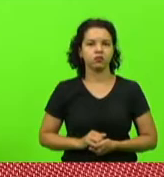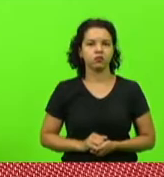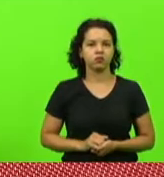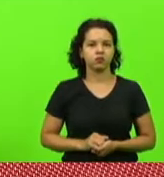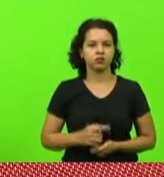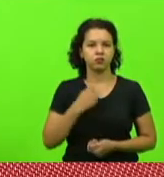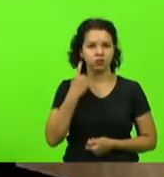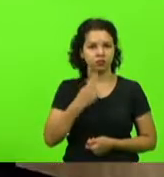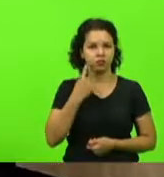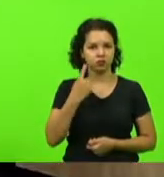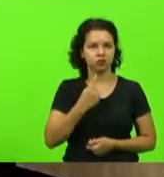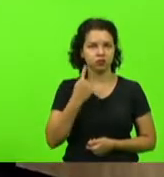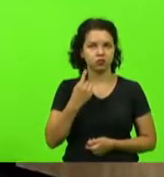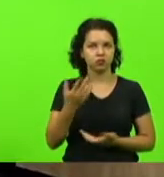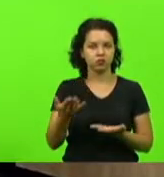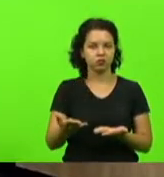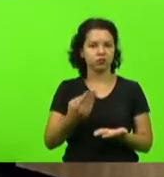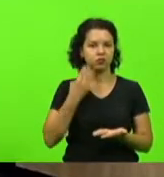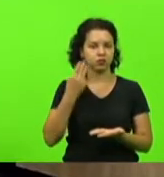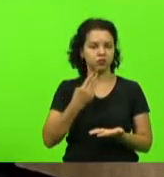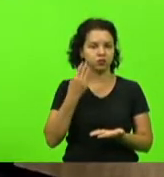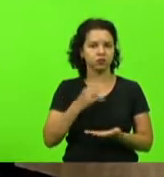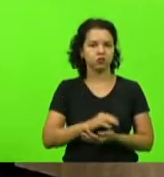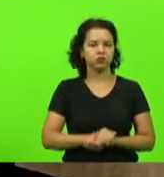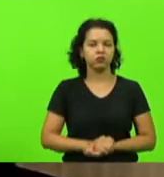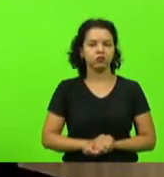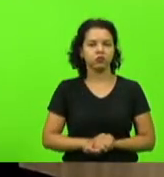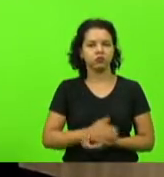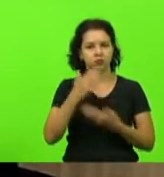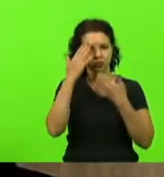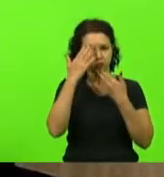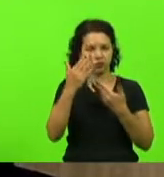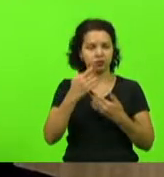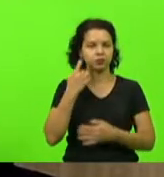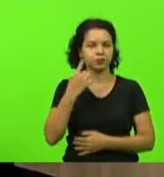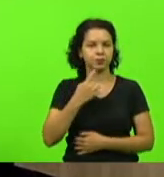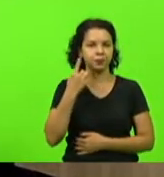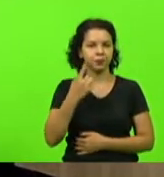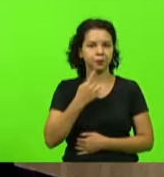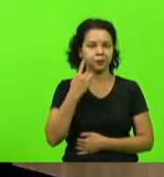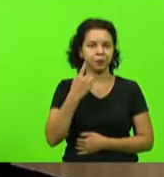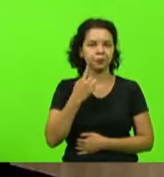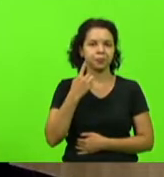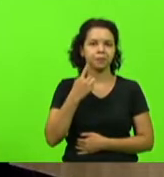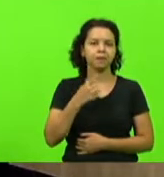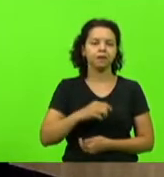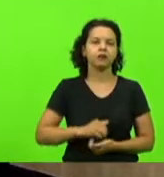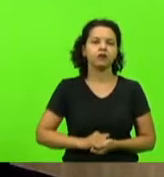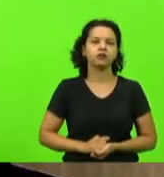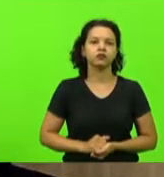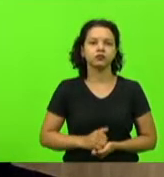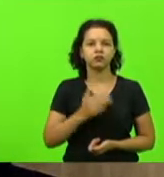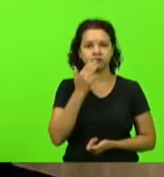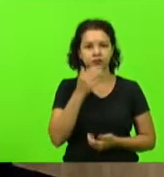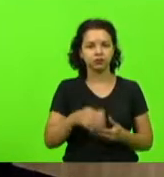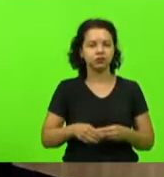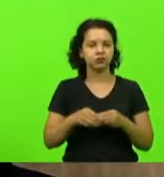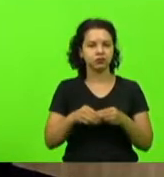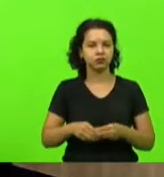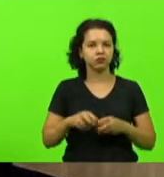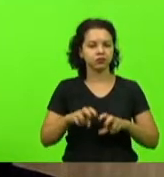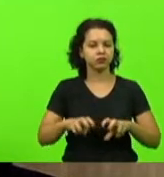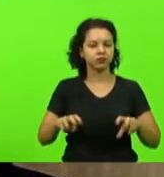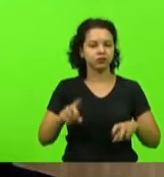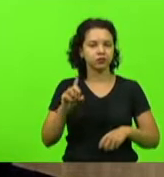deputado Márcio Machado. Obrigado, presidente. Deputado Márcio Sopelsa, cumprimento a mesa diretora, os nobres colegas. Essa moção se